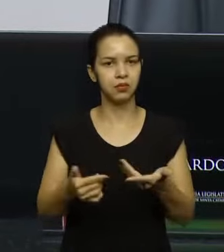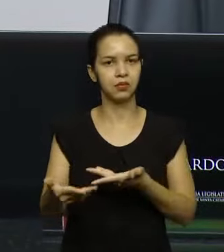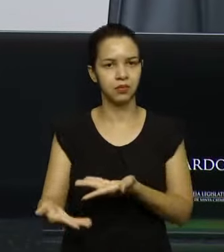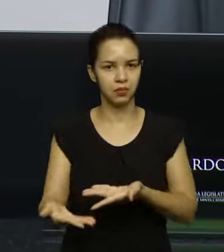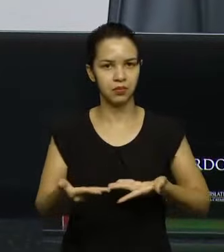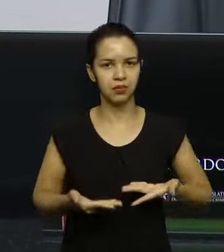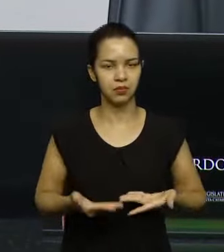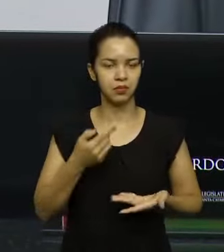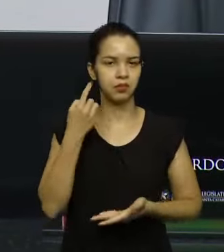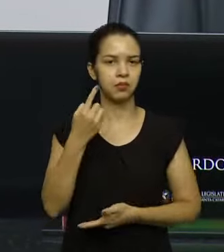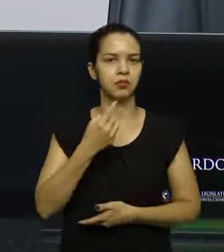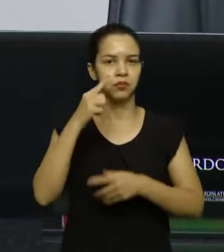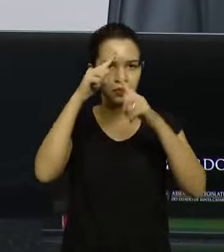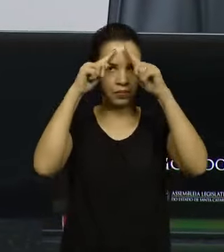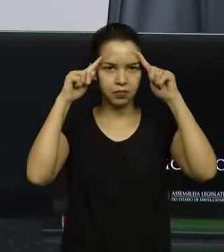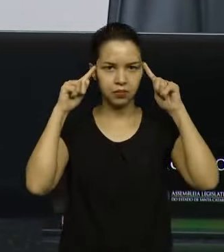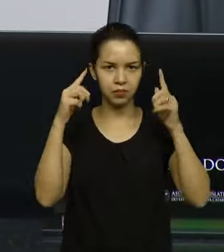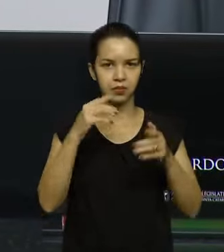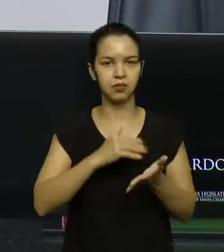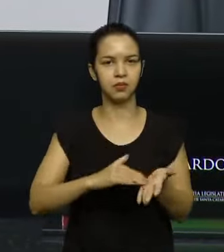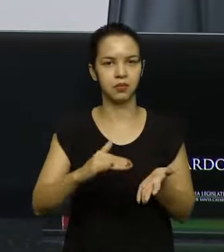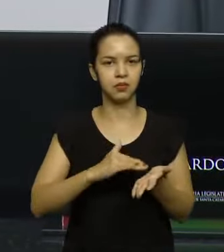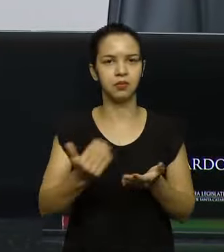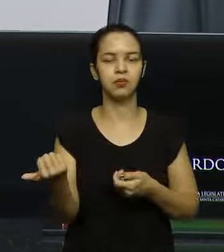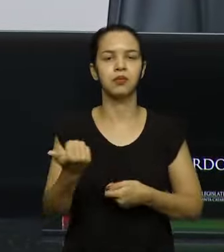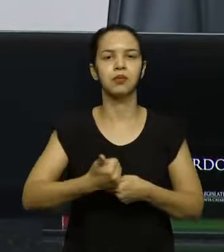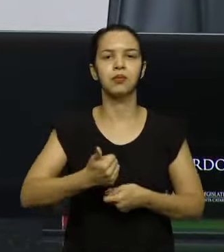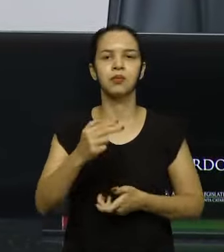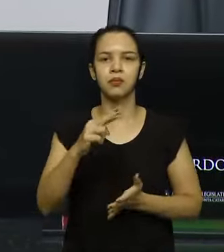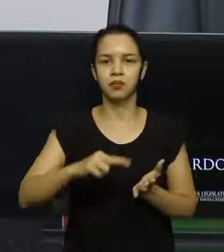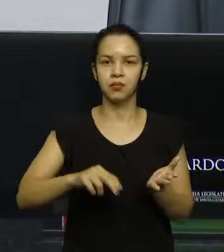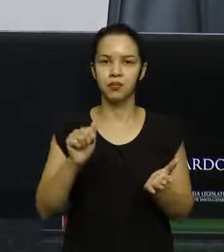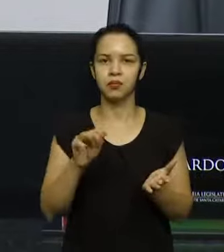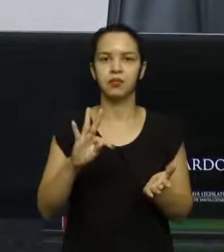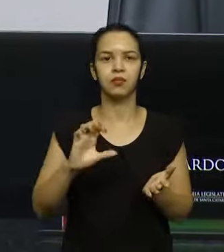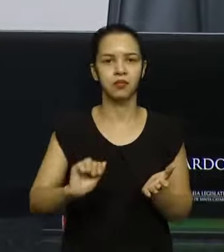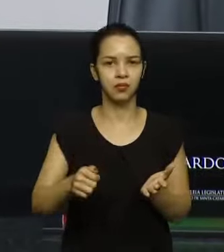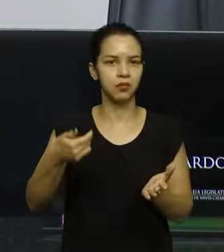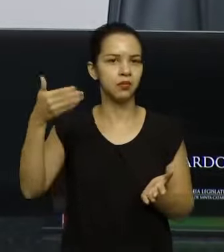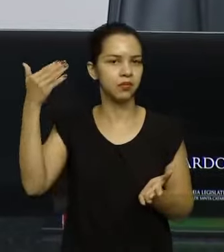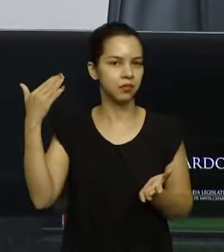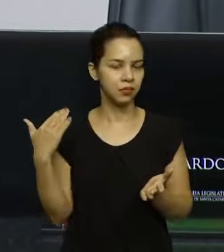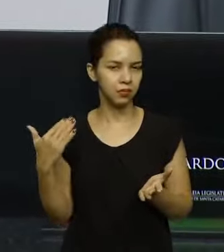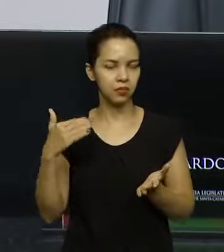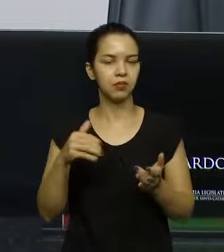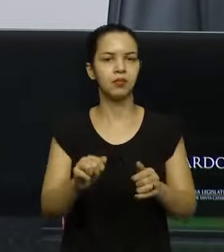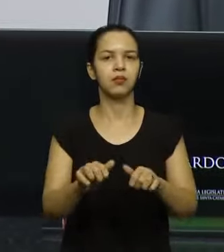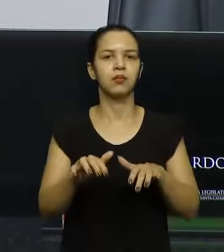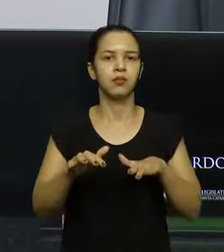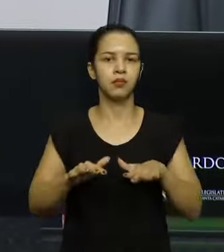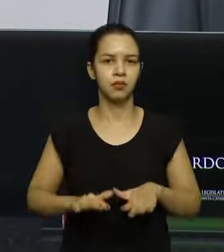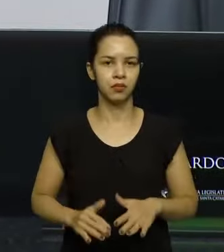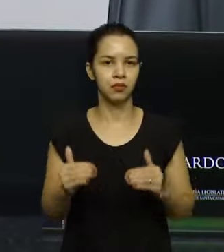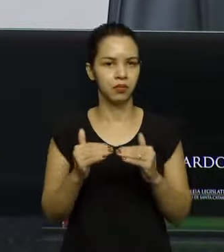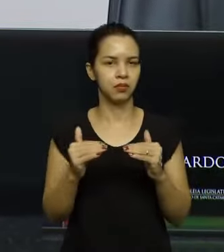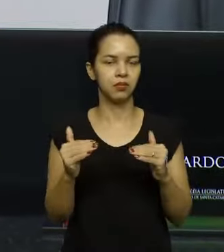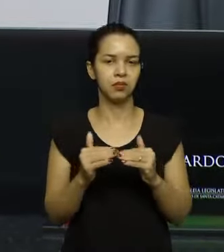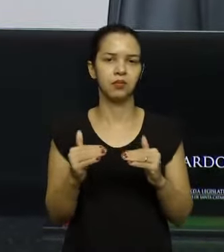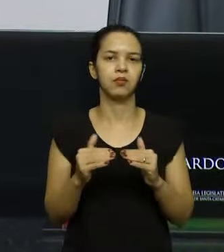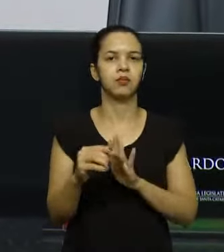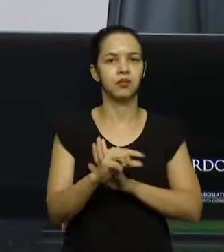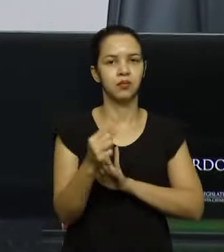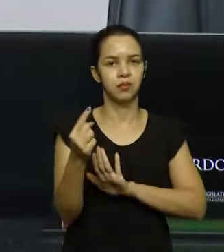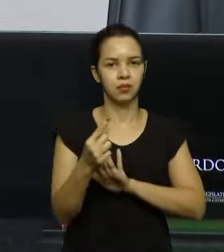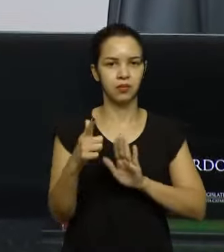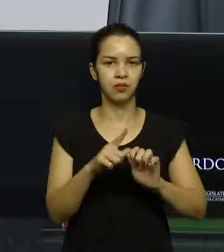deputado Neudi Sareta, para, como secretário ad hoc, proceder à leitura da ata da sessão anterior, que, em consonância com o parágrafo 1º do